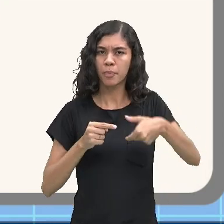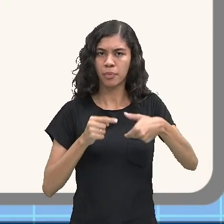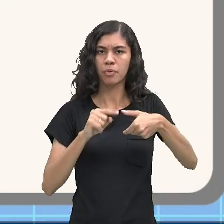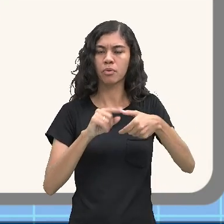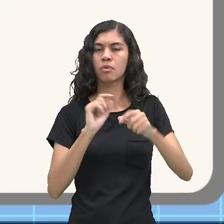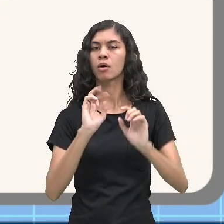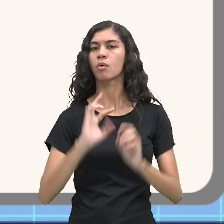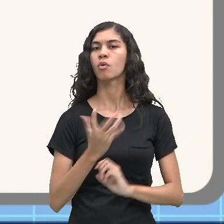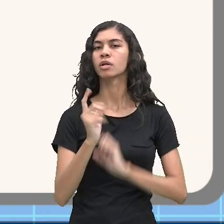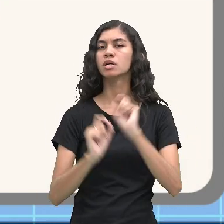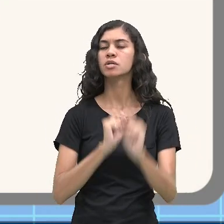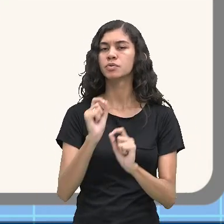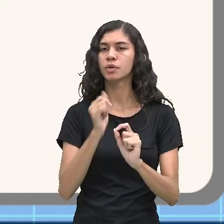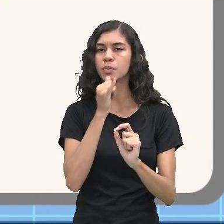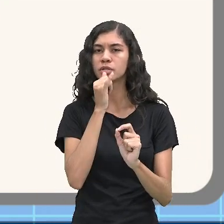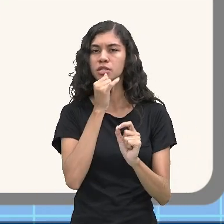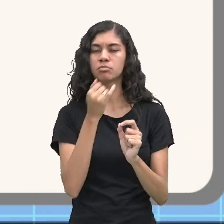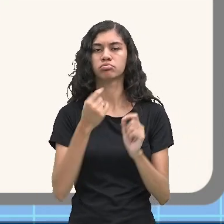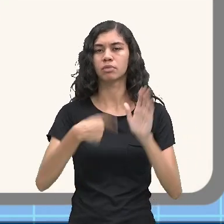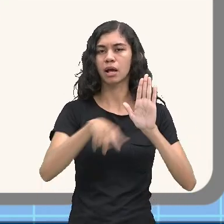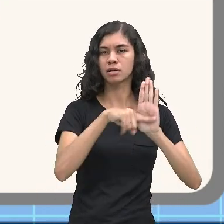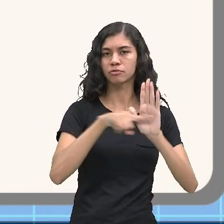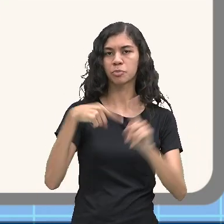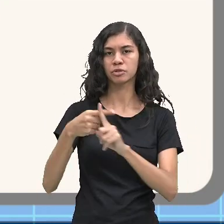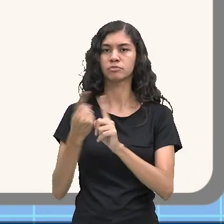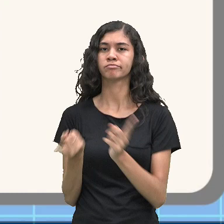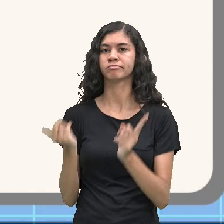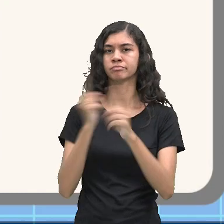ser negativa desse que a gente inverteu, tá certo?